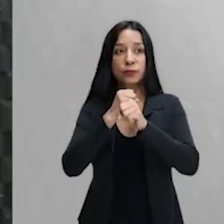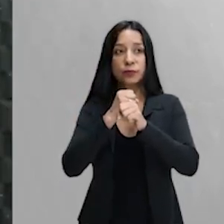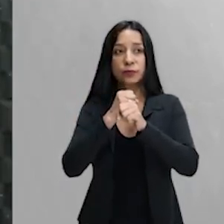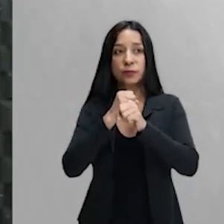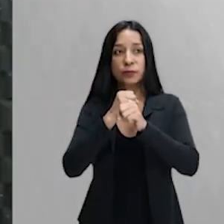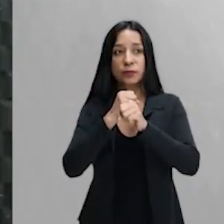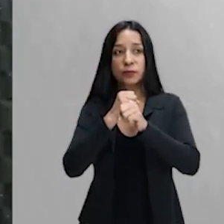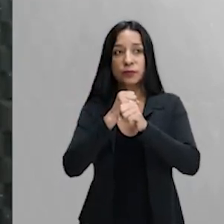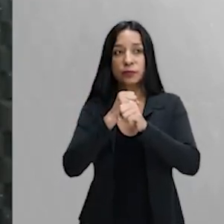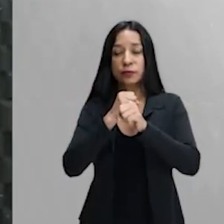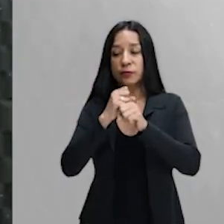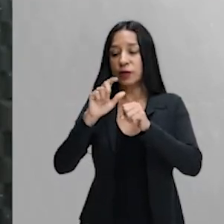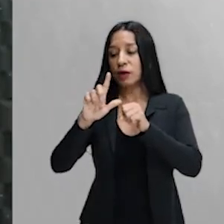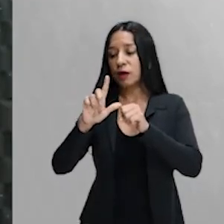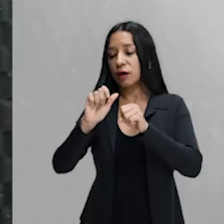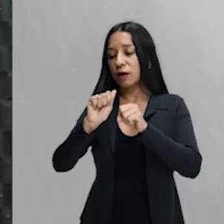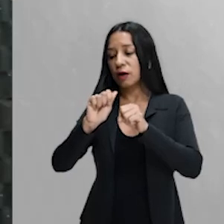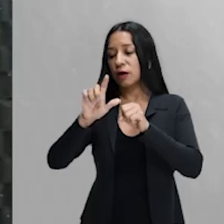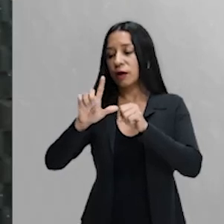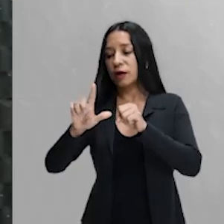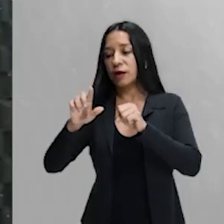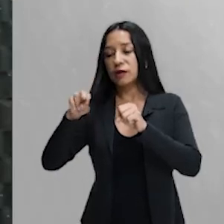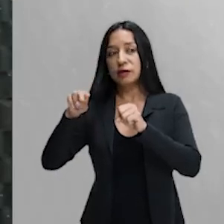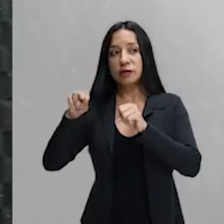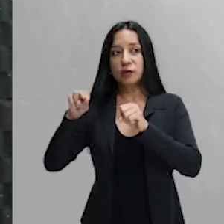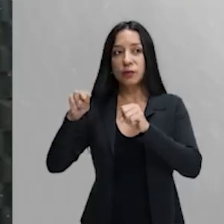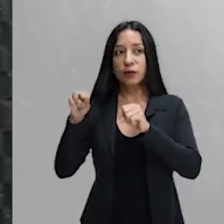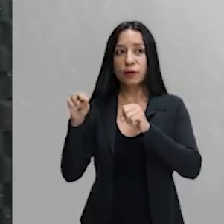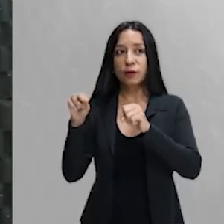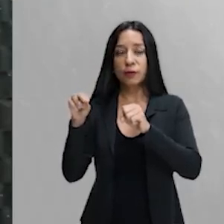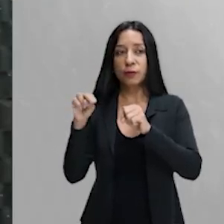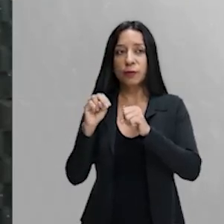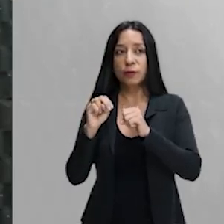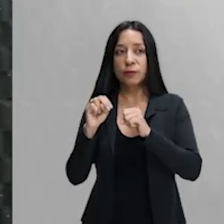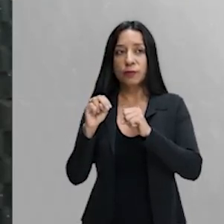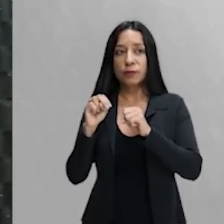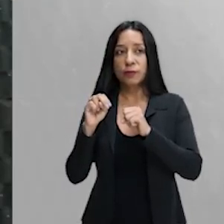essa expressão aqui. N vai ser igual a 4